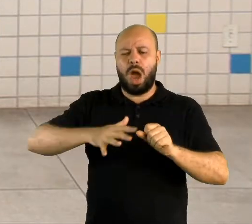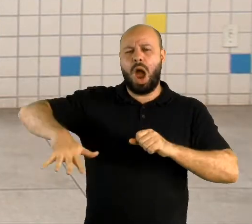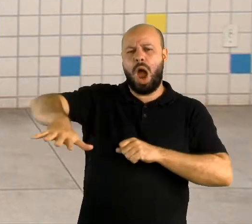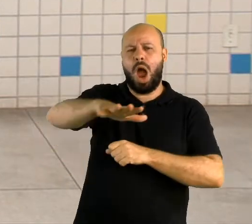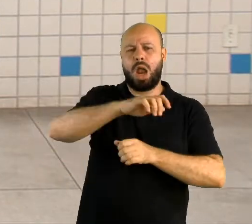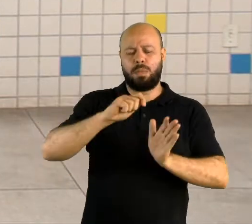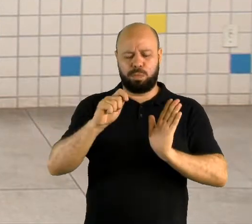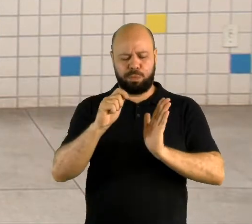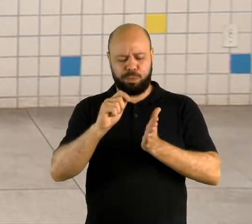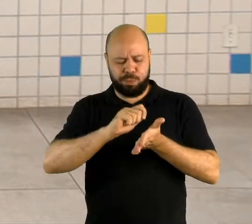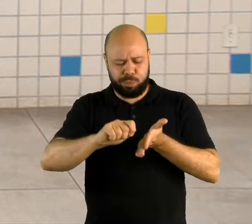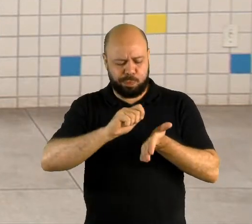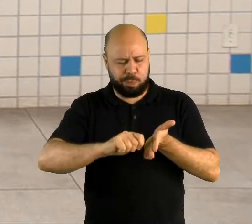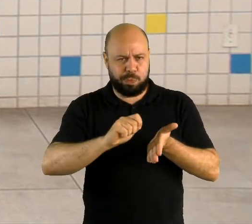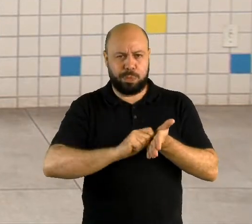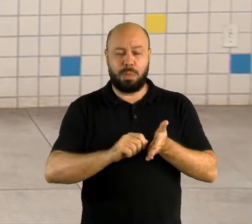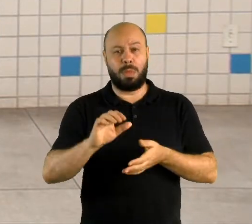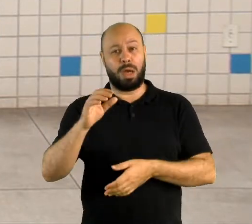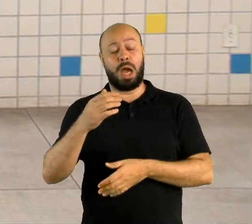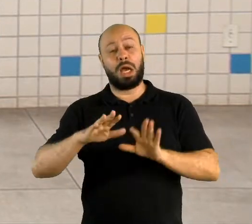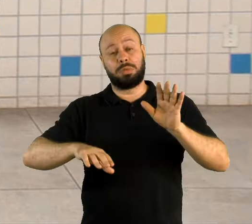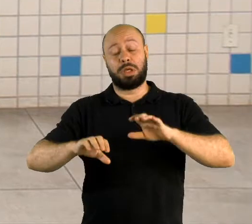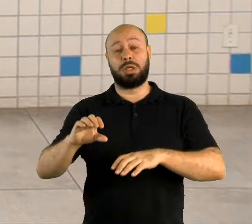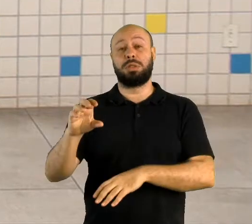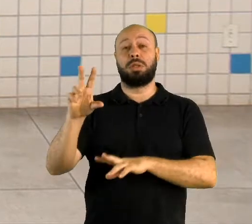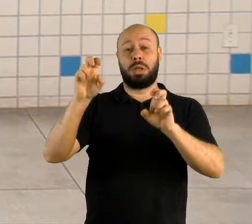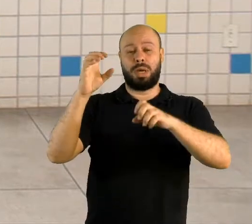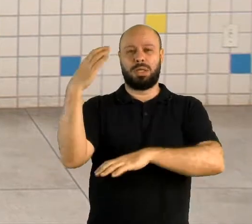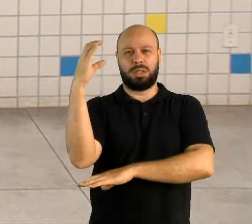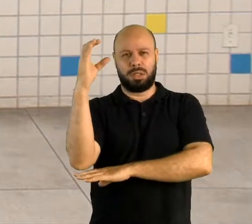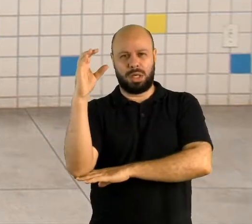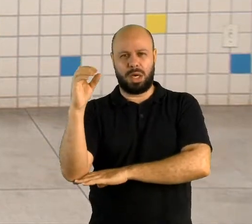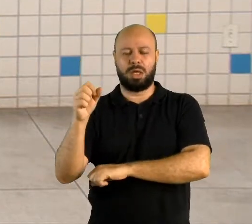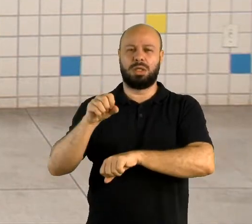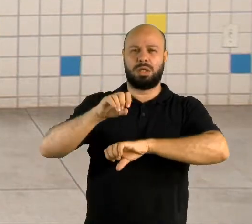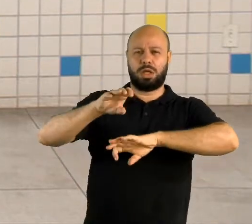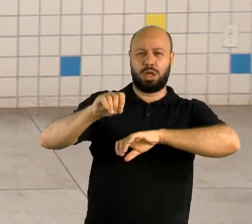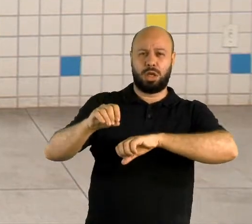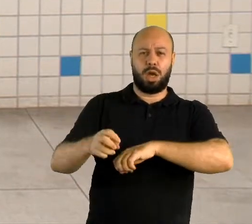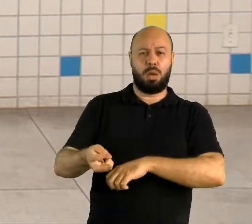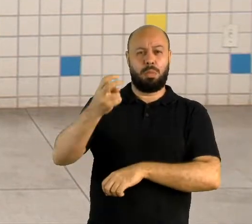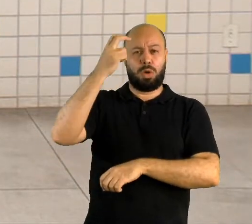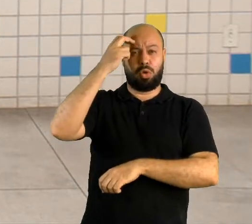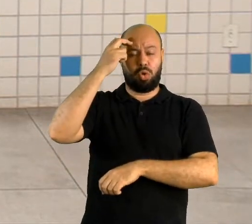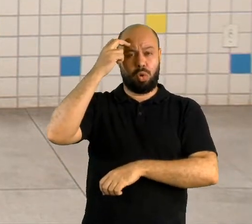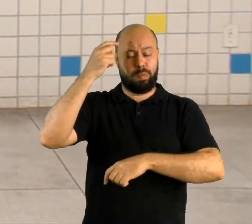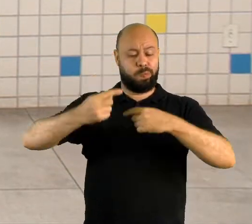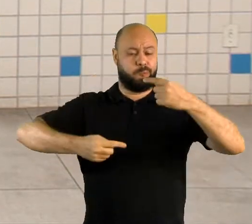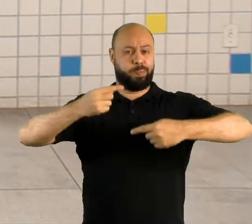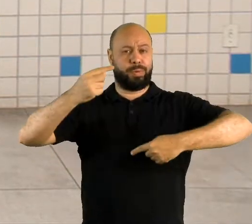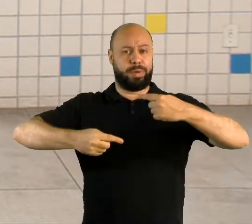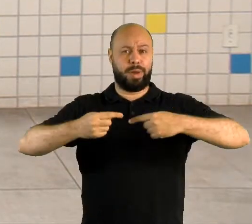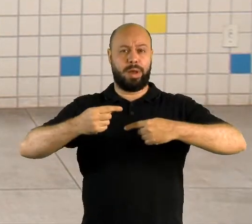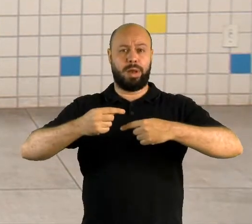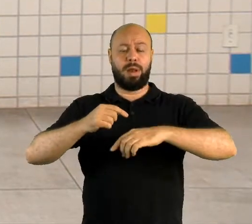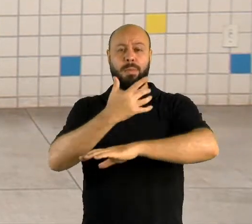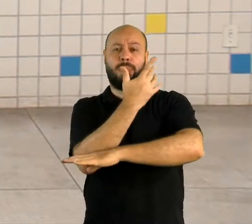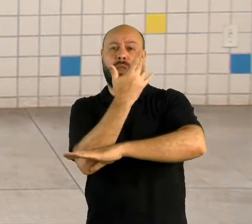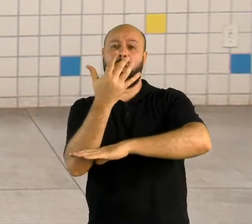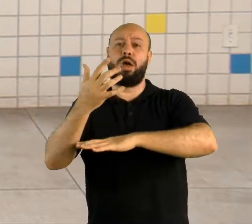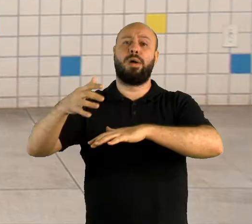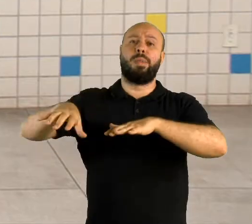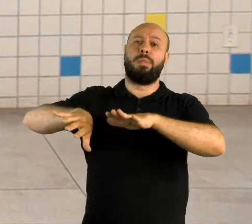escrevem assuntos como ciência, educação, cultura, política, meio ambiente